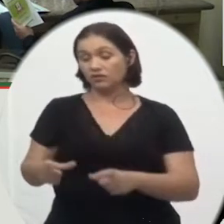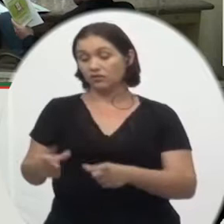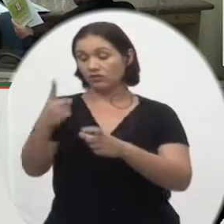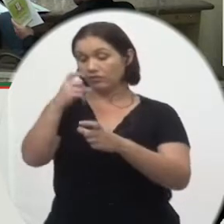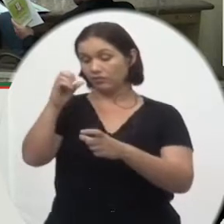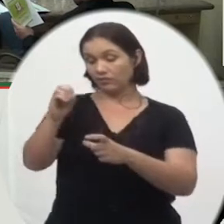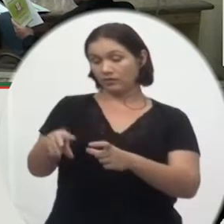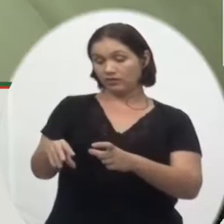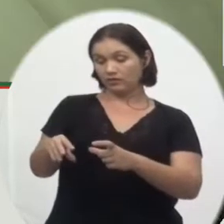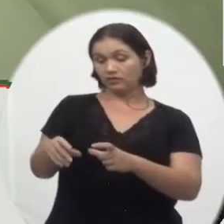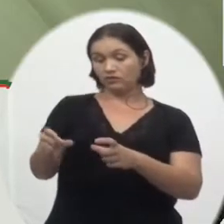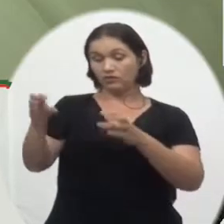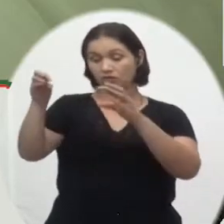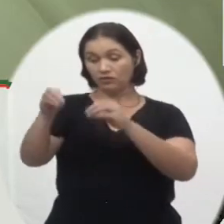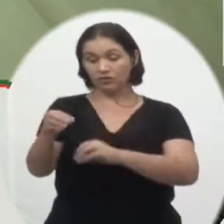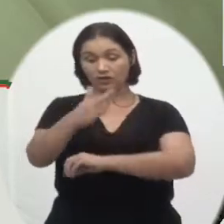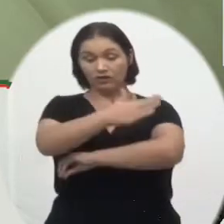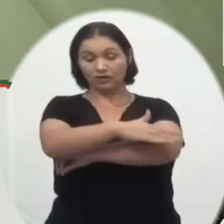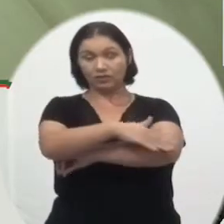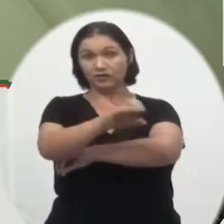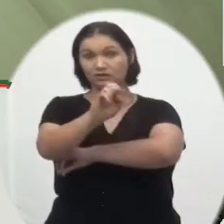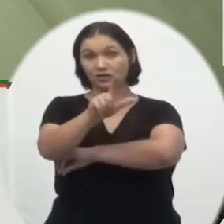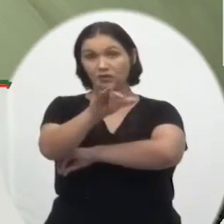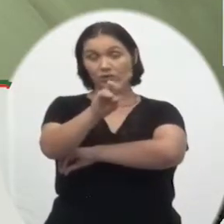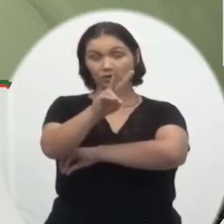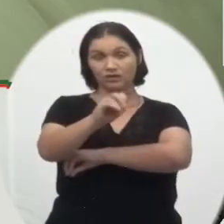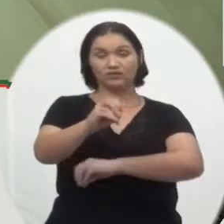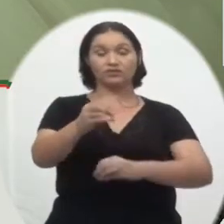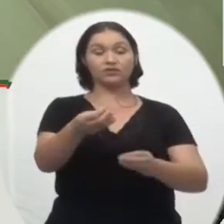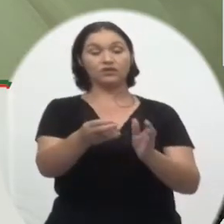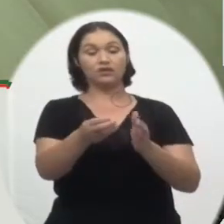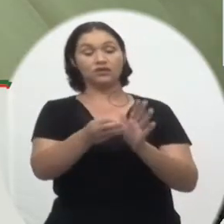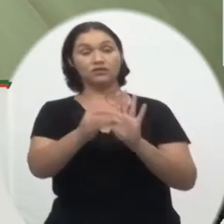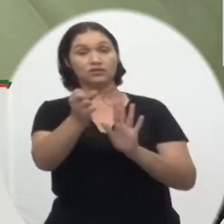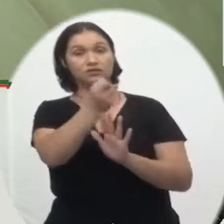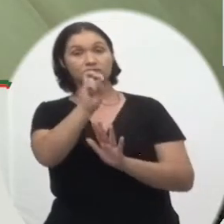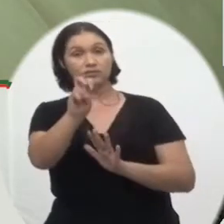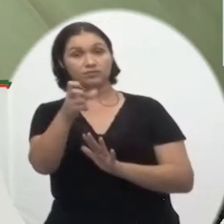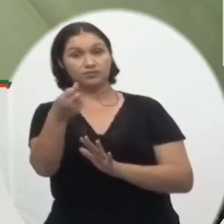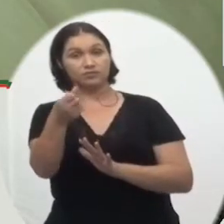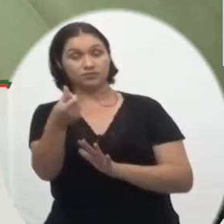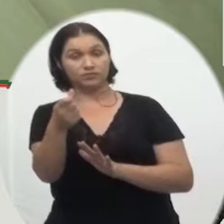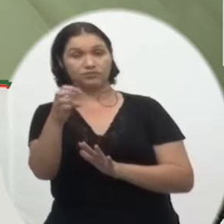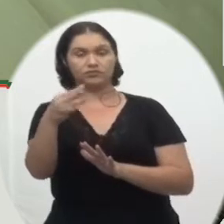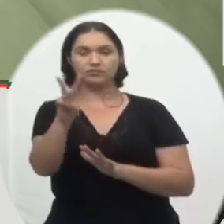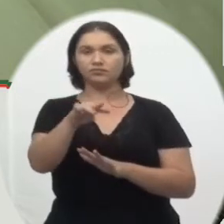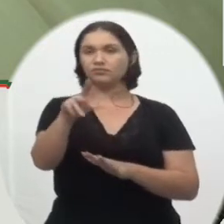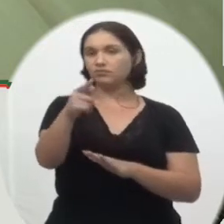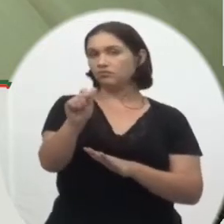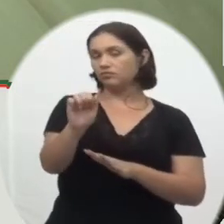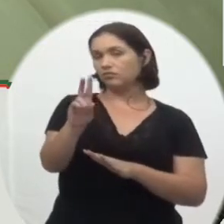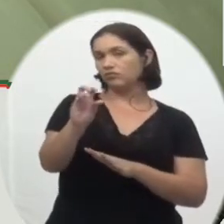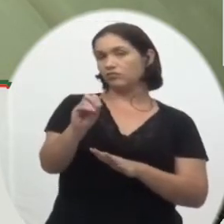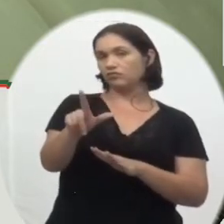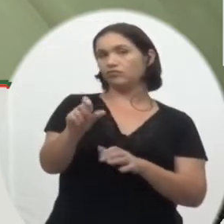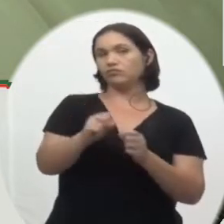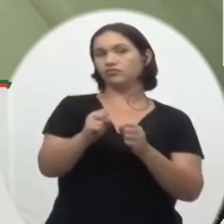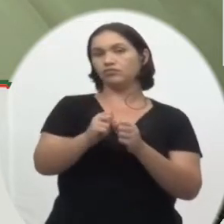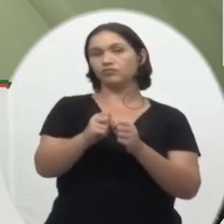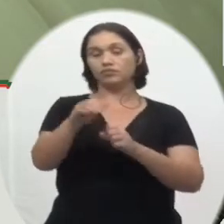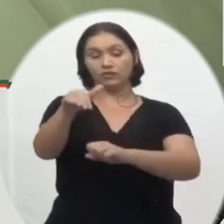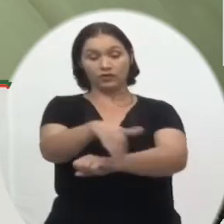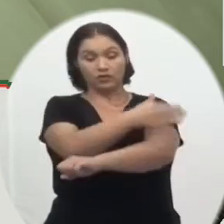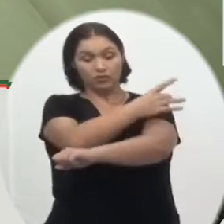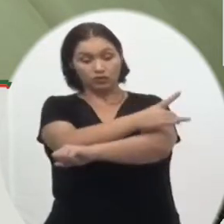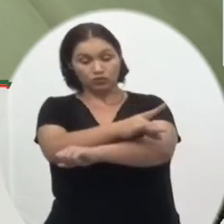João Olivo, distrito Rio Maina. Indicação número 563/19, de autoria do vereador Paiol, assunto restauração da pavimentação